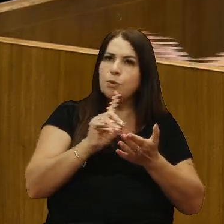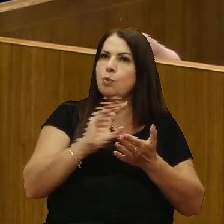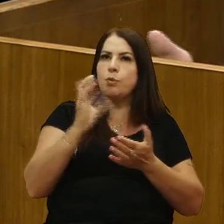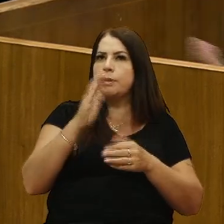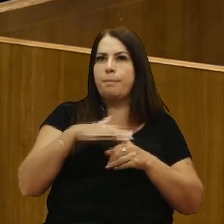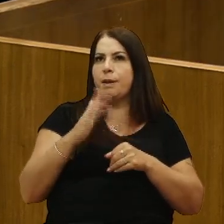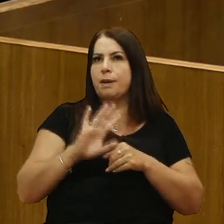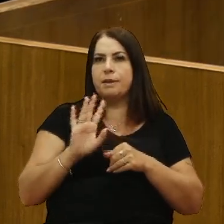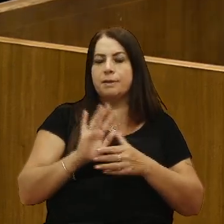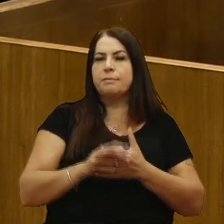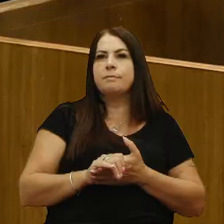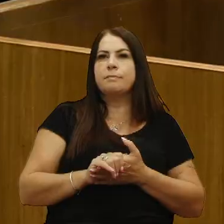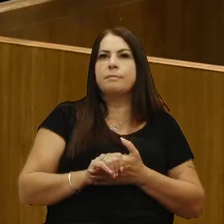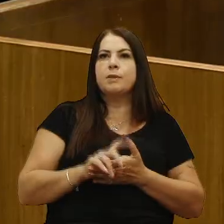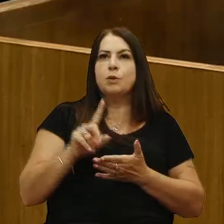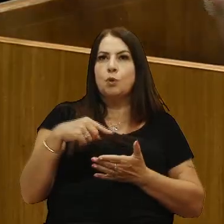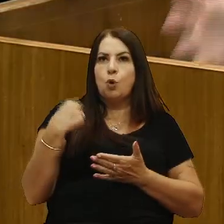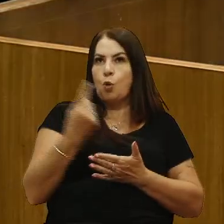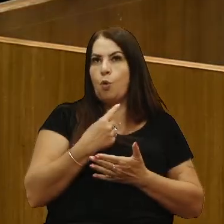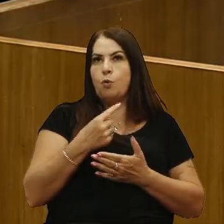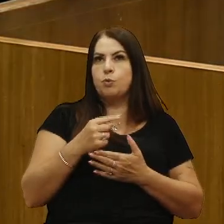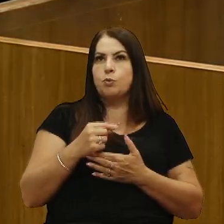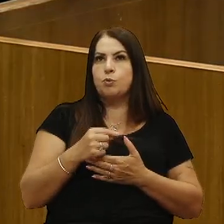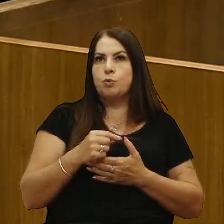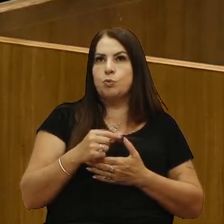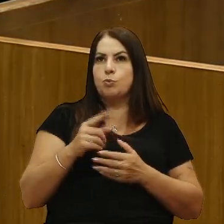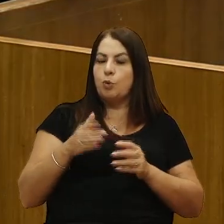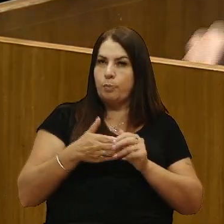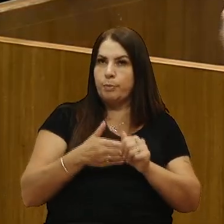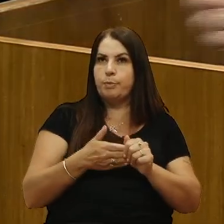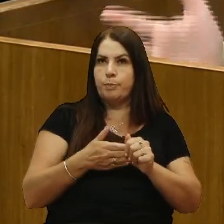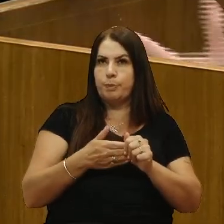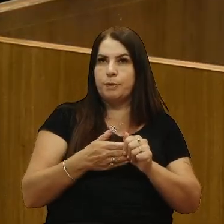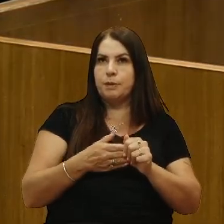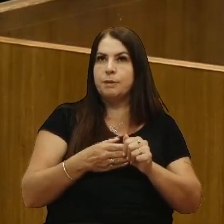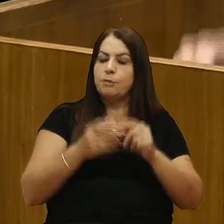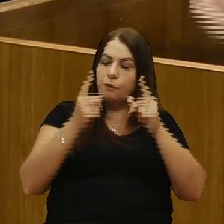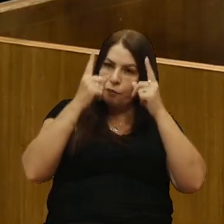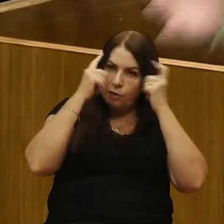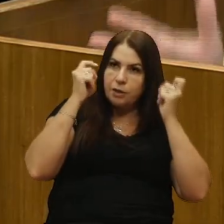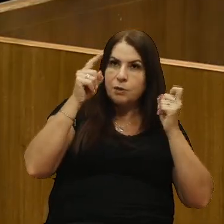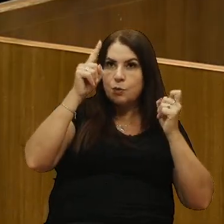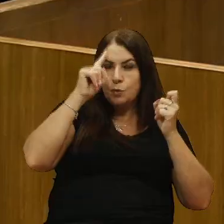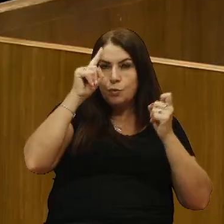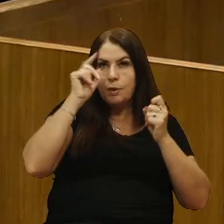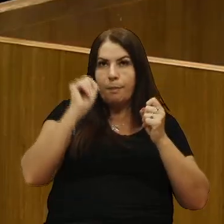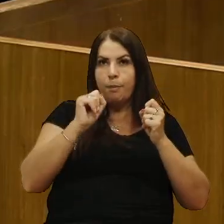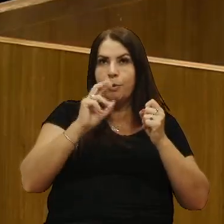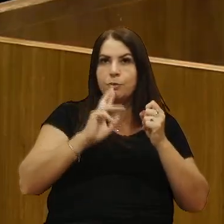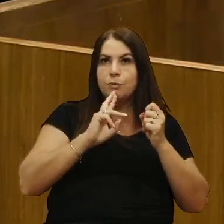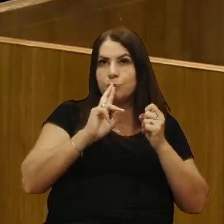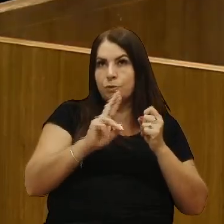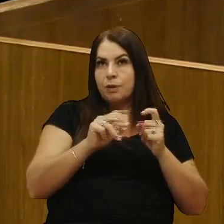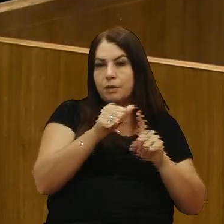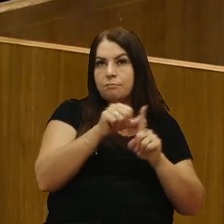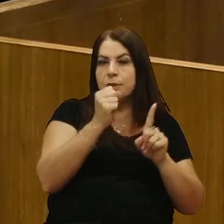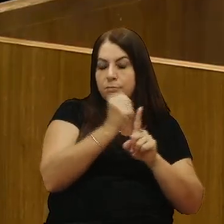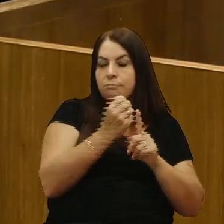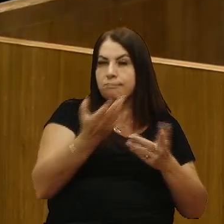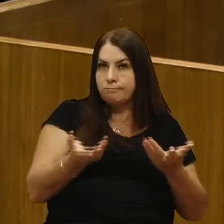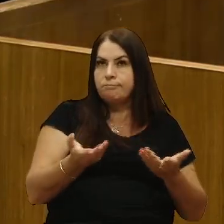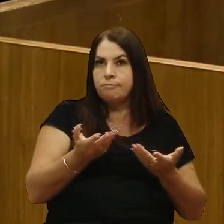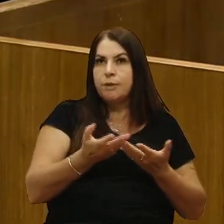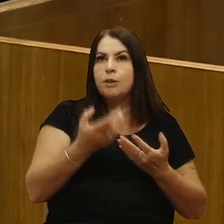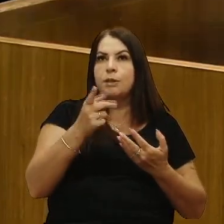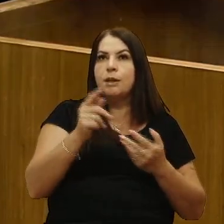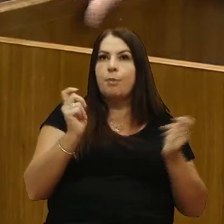mais de forma alguma. Todos nós acompanhamos situações de violência diariamente que podem resultar em feminicídio. Nós tivemos